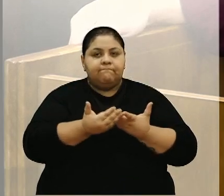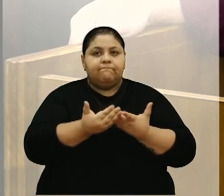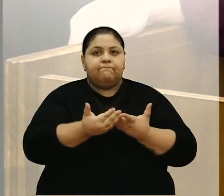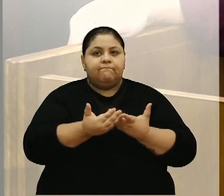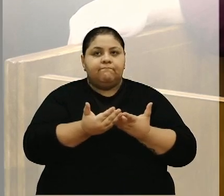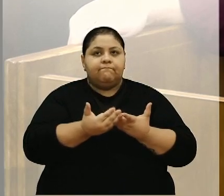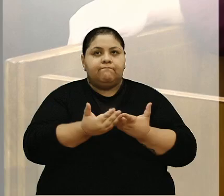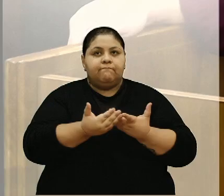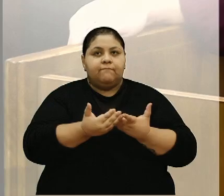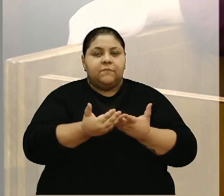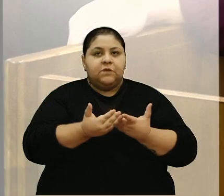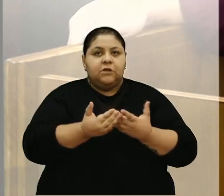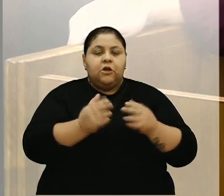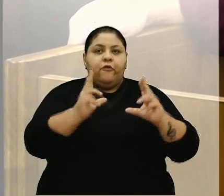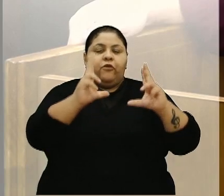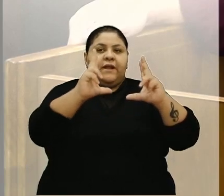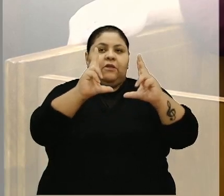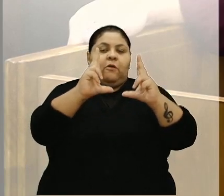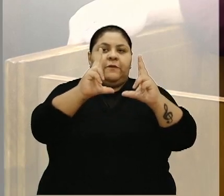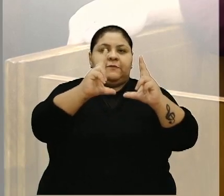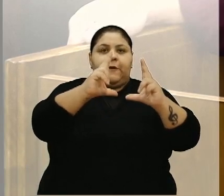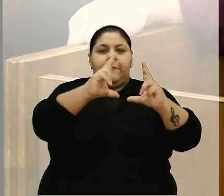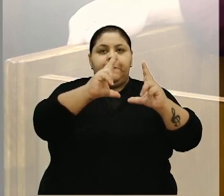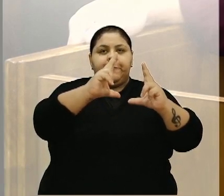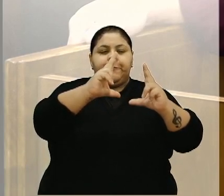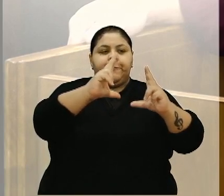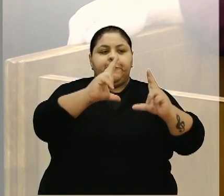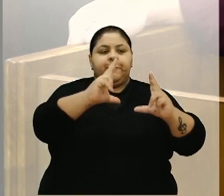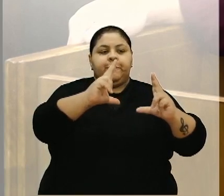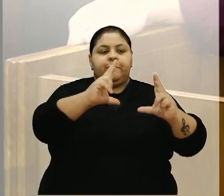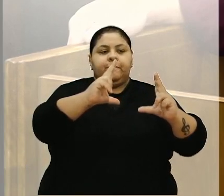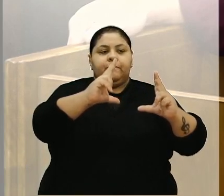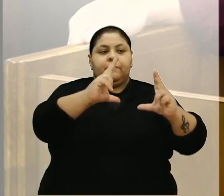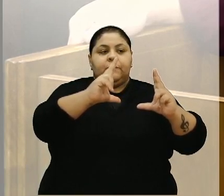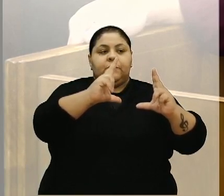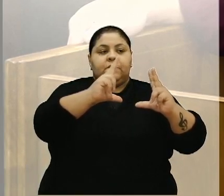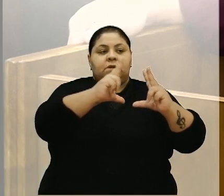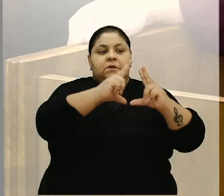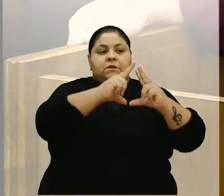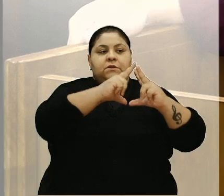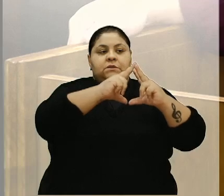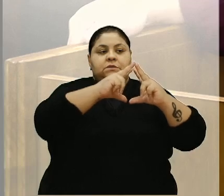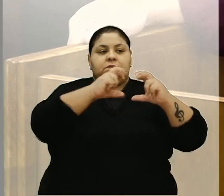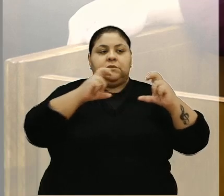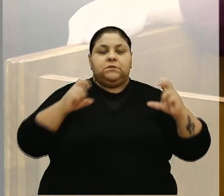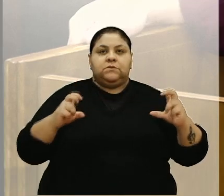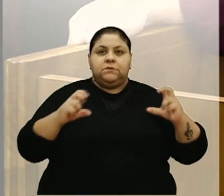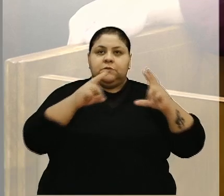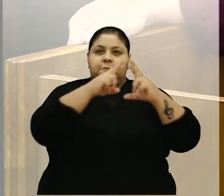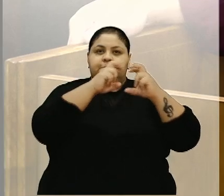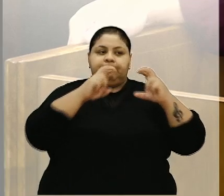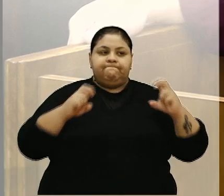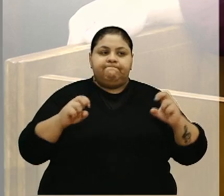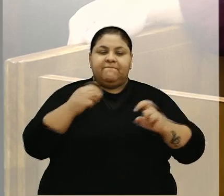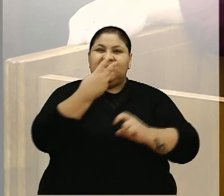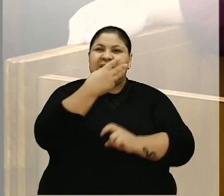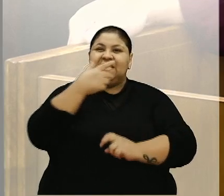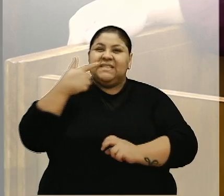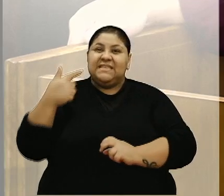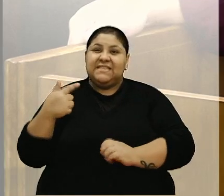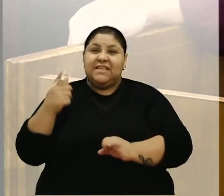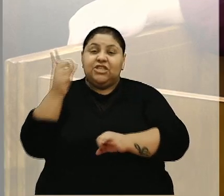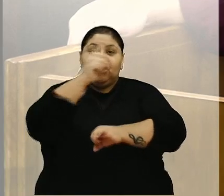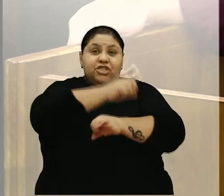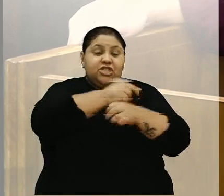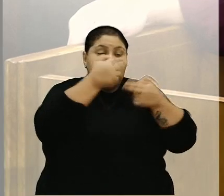para Florianópolis e vi que o prefeito Topázio, em 37 dias, inaugurou uma escola para 1.200